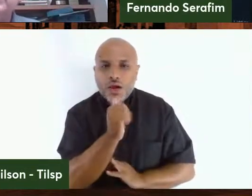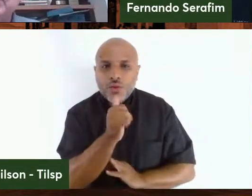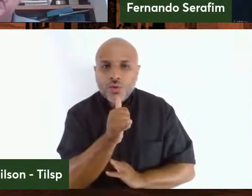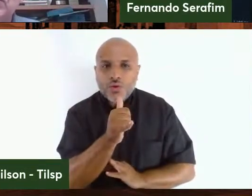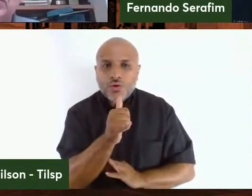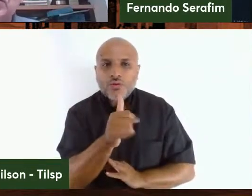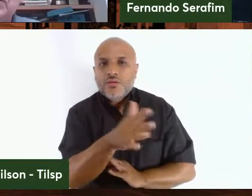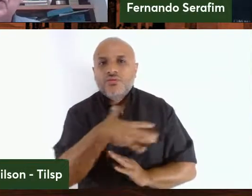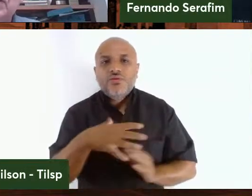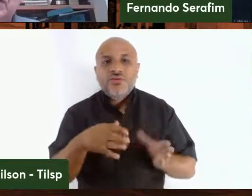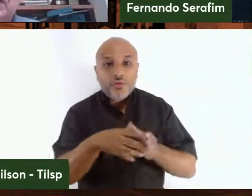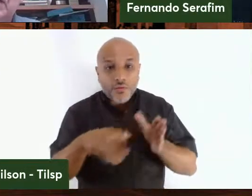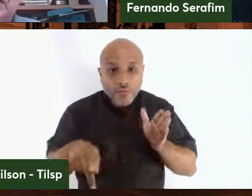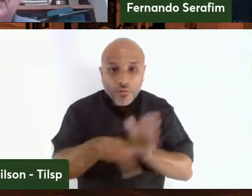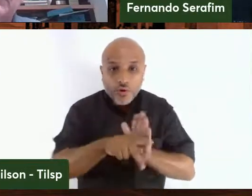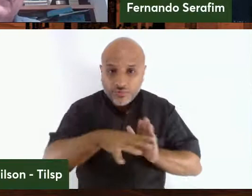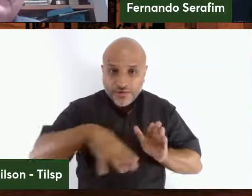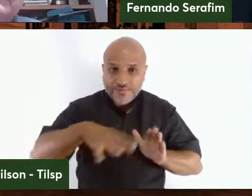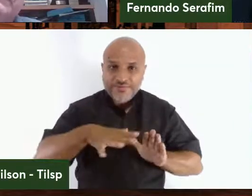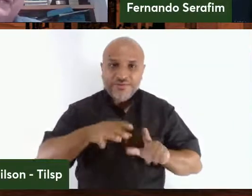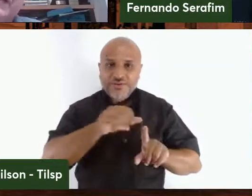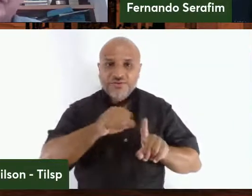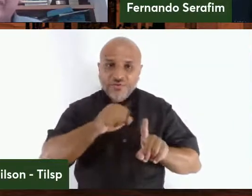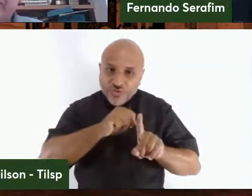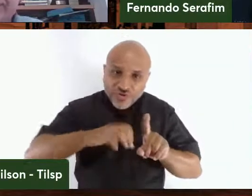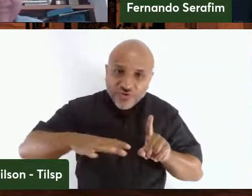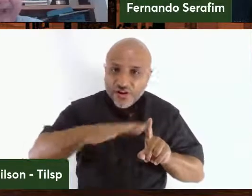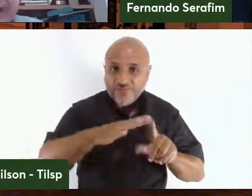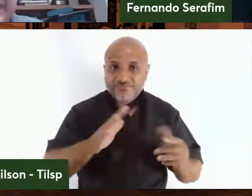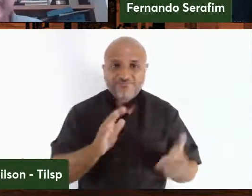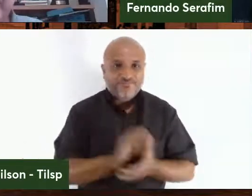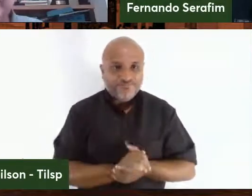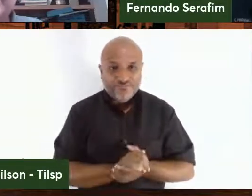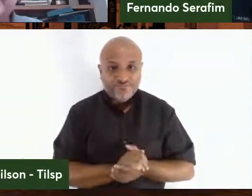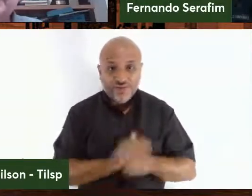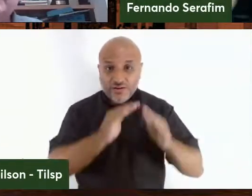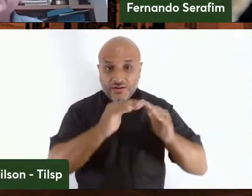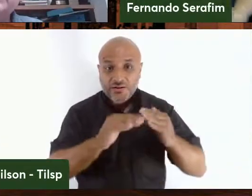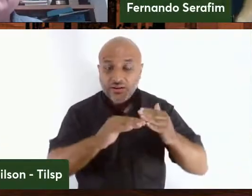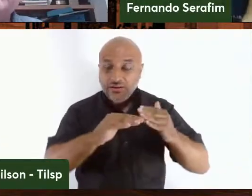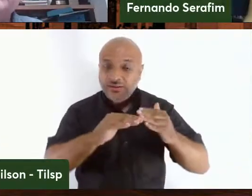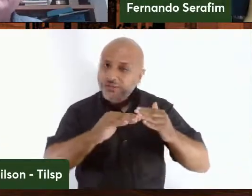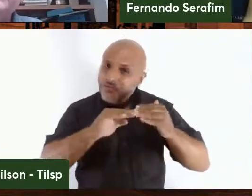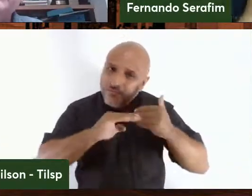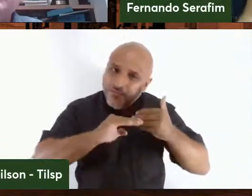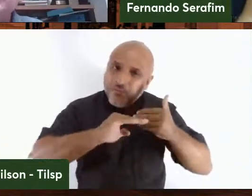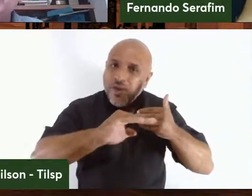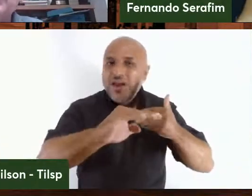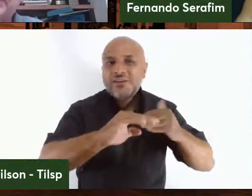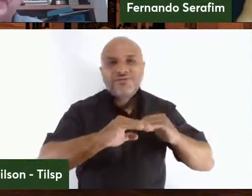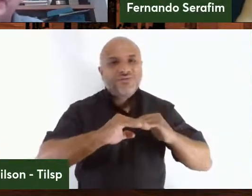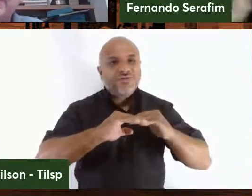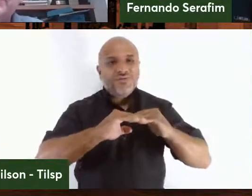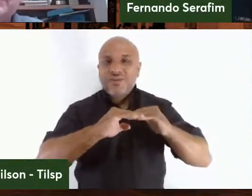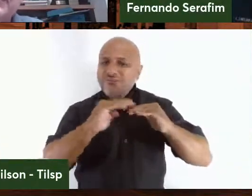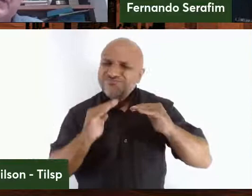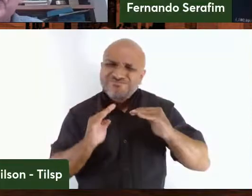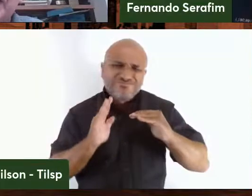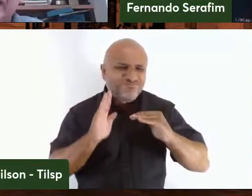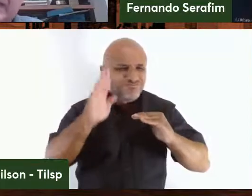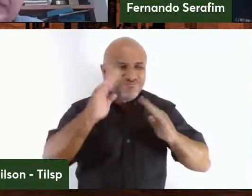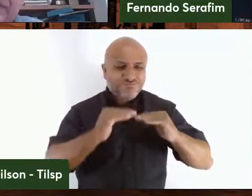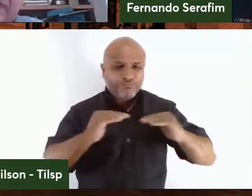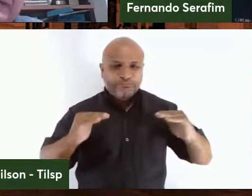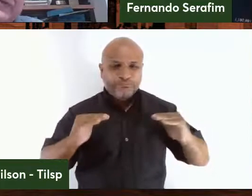classe social, que não fosse nem da classe média, nem do topo da pirâmide, nem